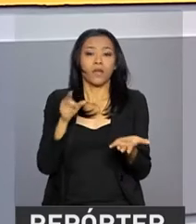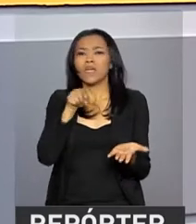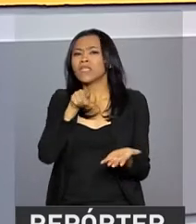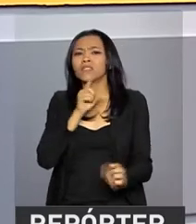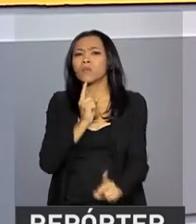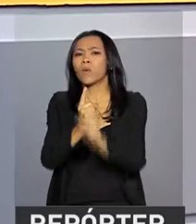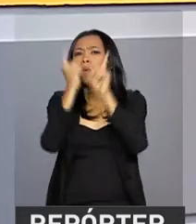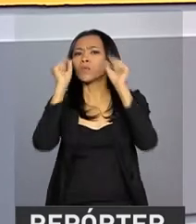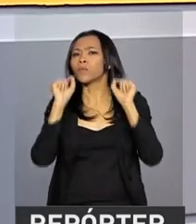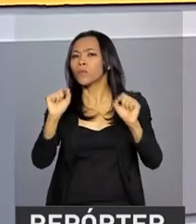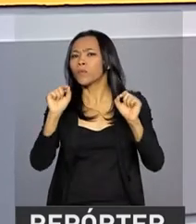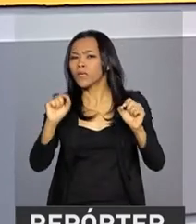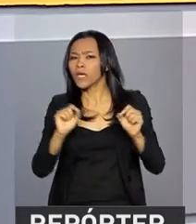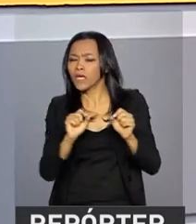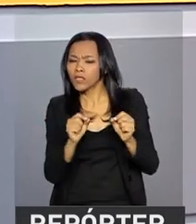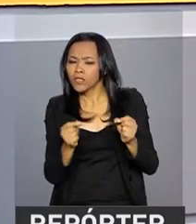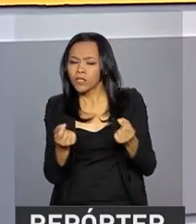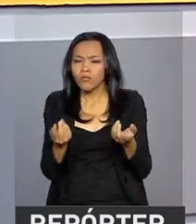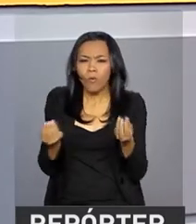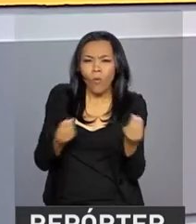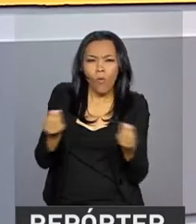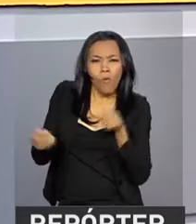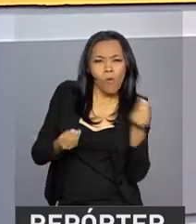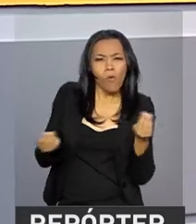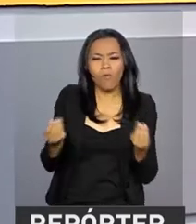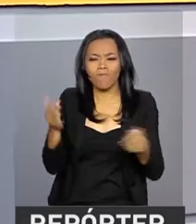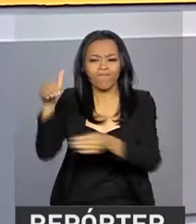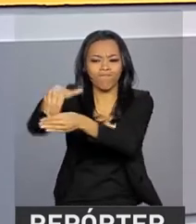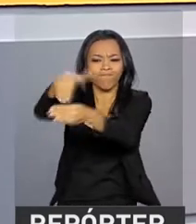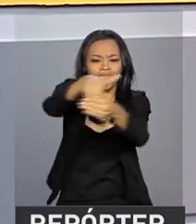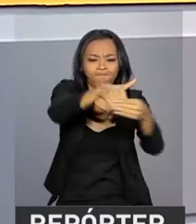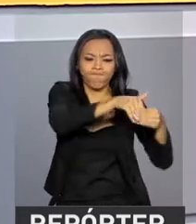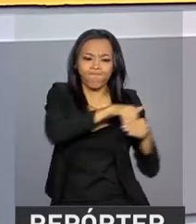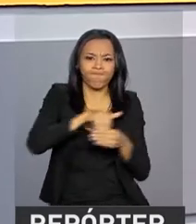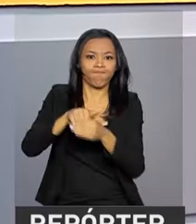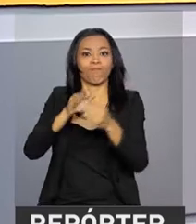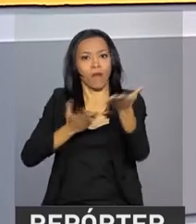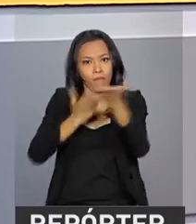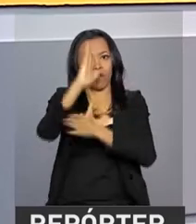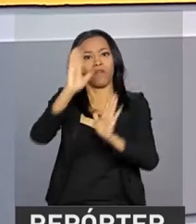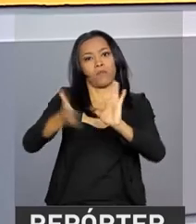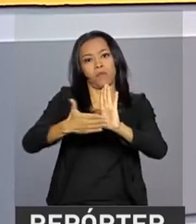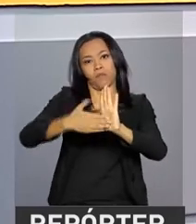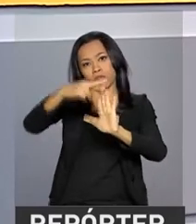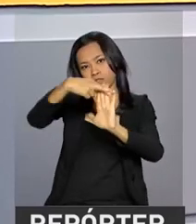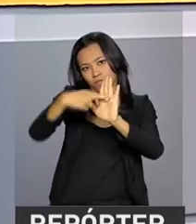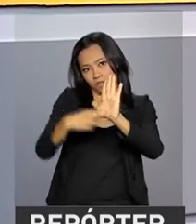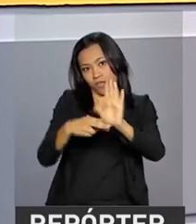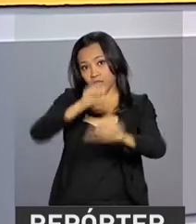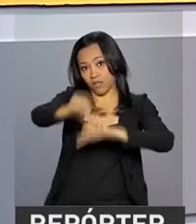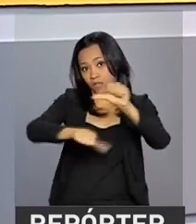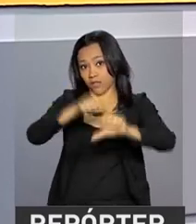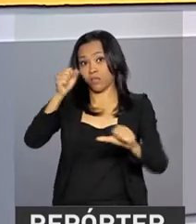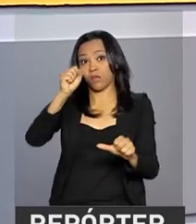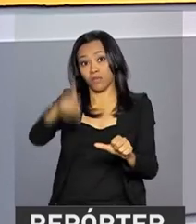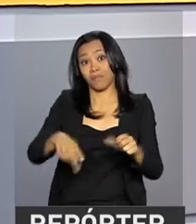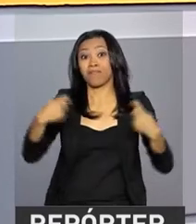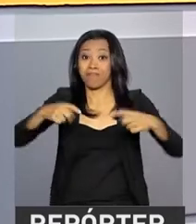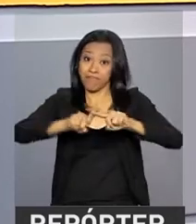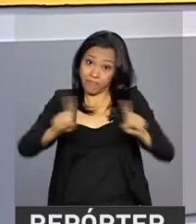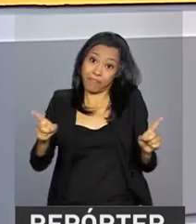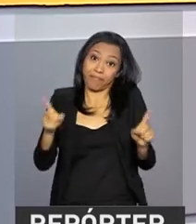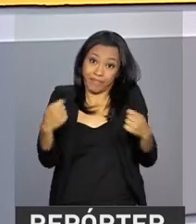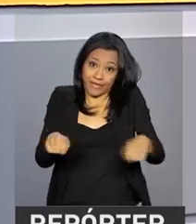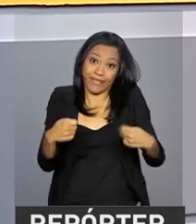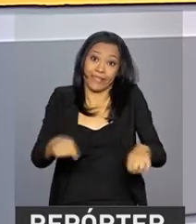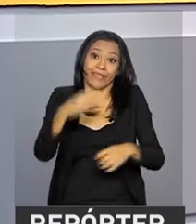realizado um mapeamento de votos da reforma da previdência para aprovar a reforma na câmara o governo precisa de pelo menos 308